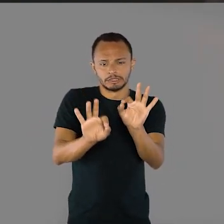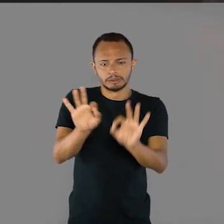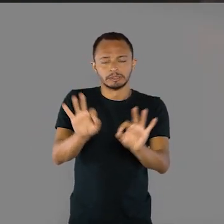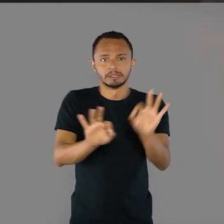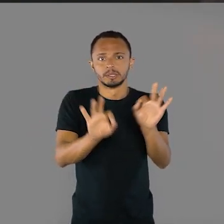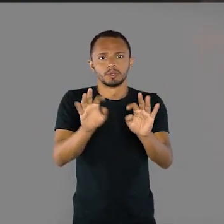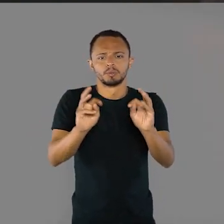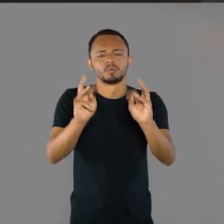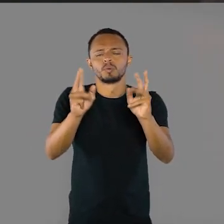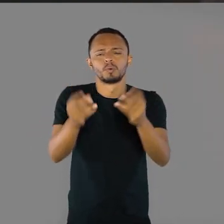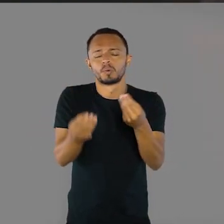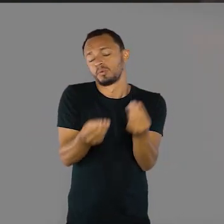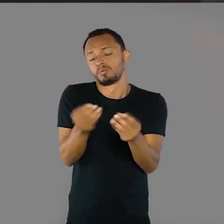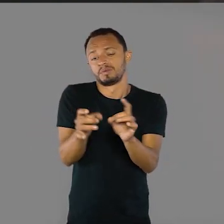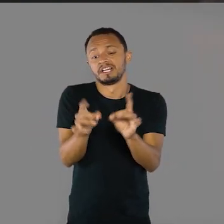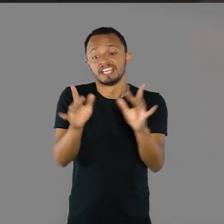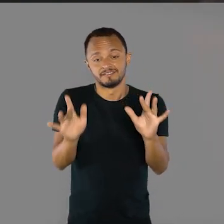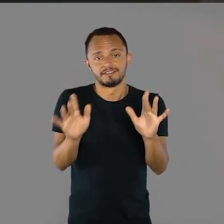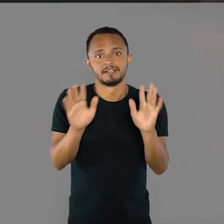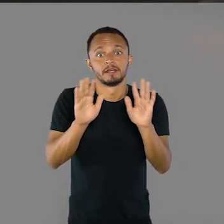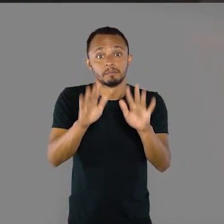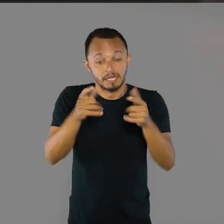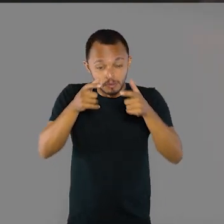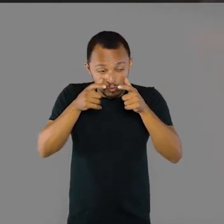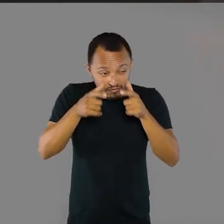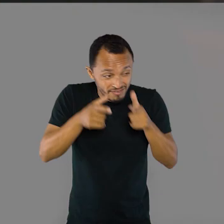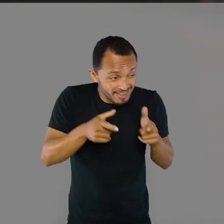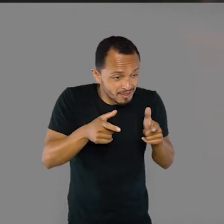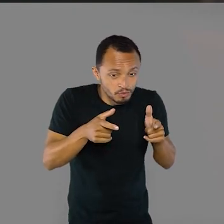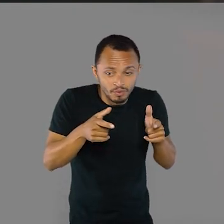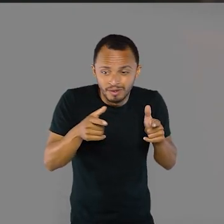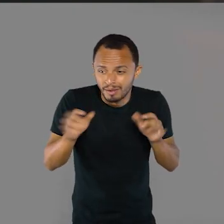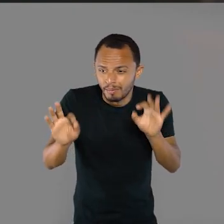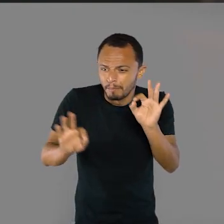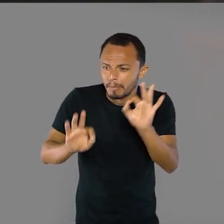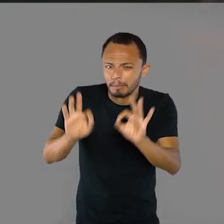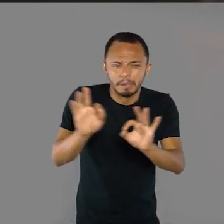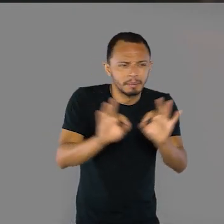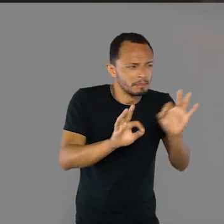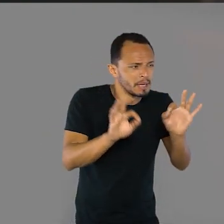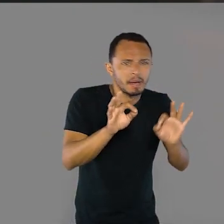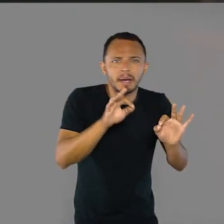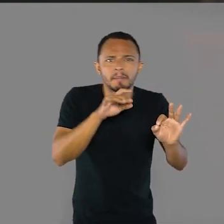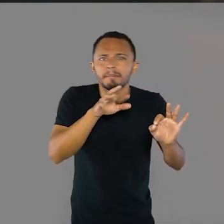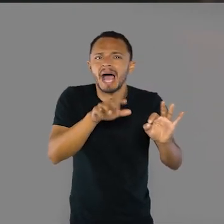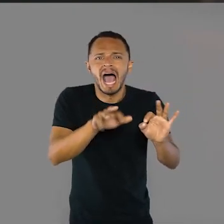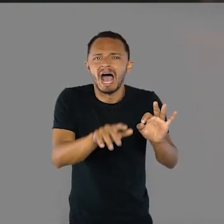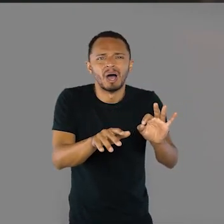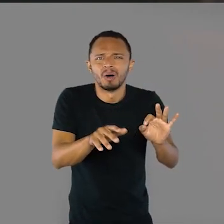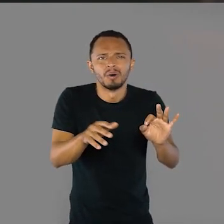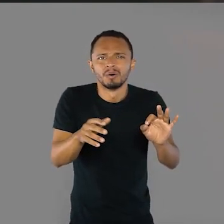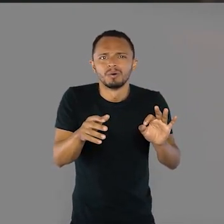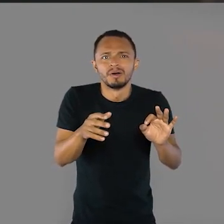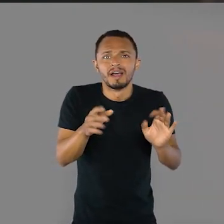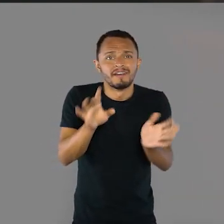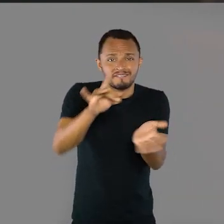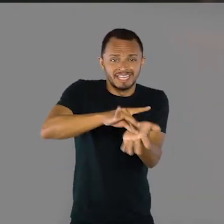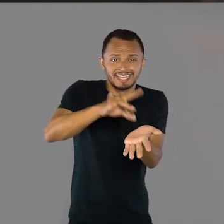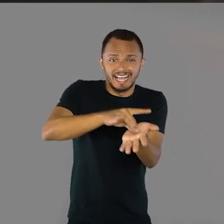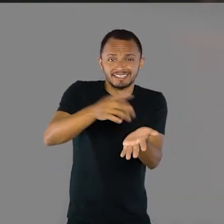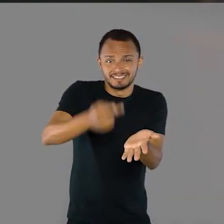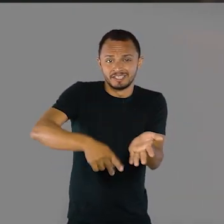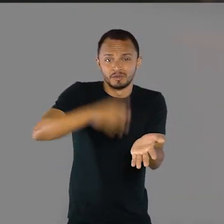era toda muito, muito mal elaborada, assim. Tinha pouco a ver com a realidade do